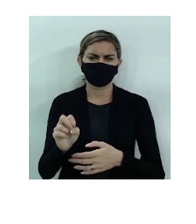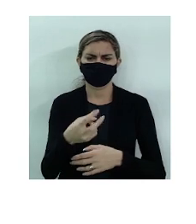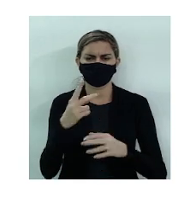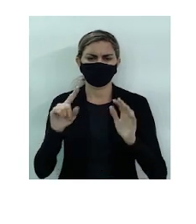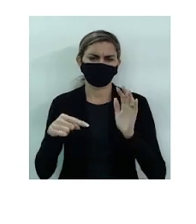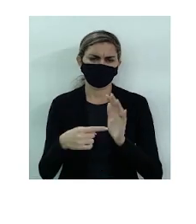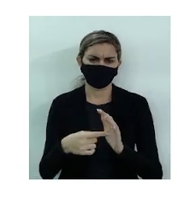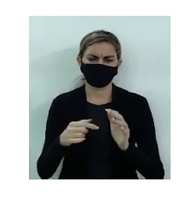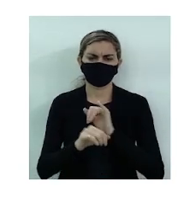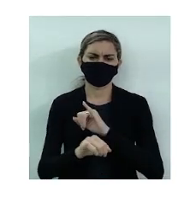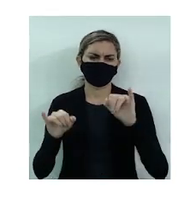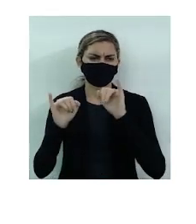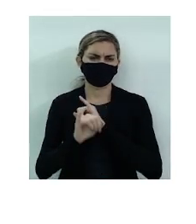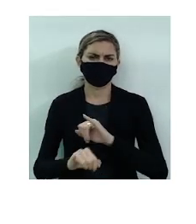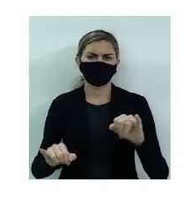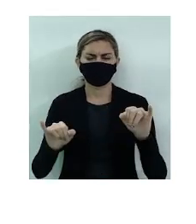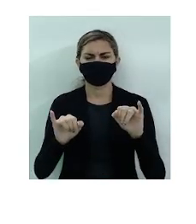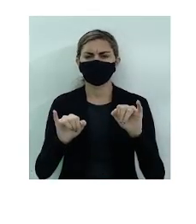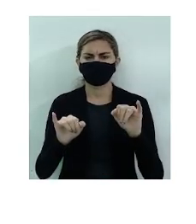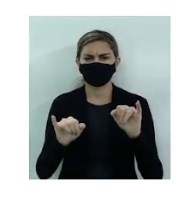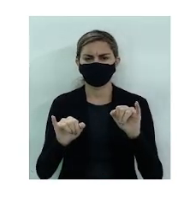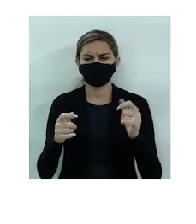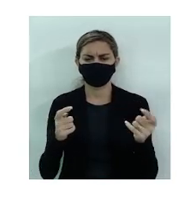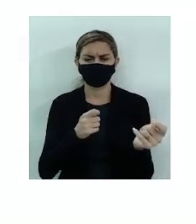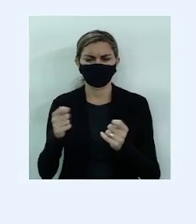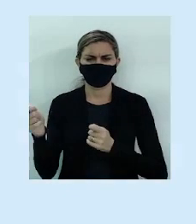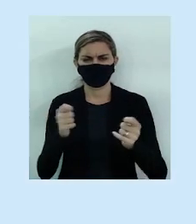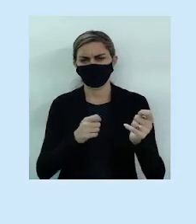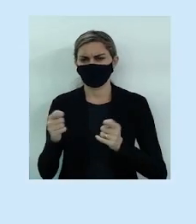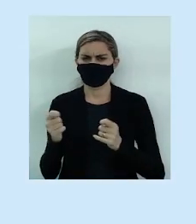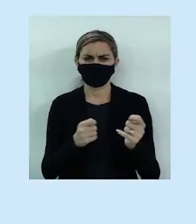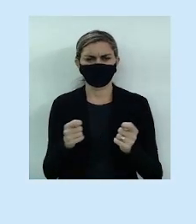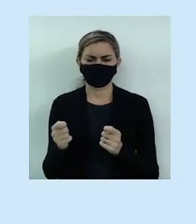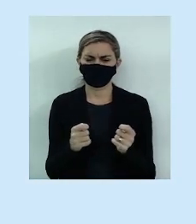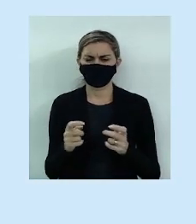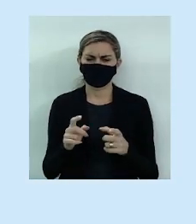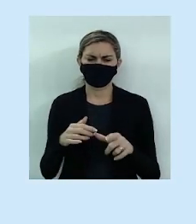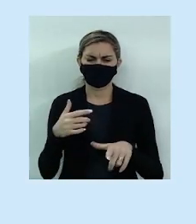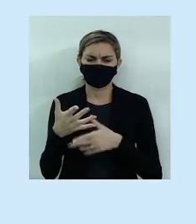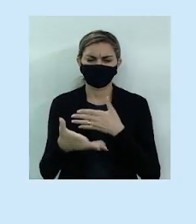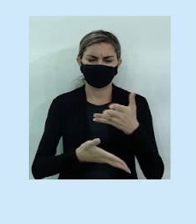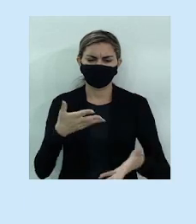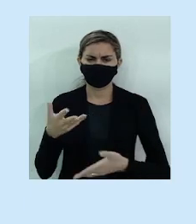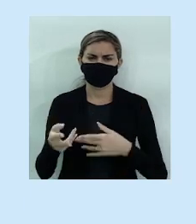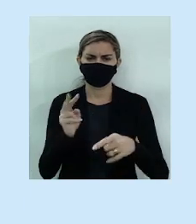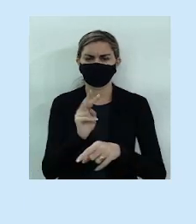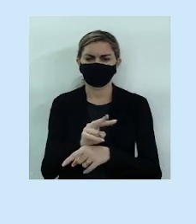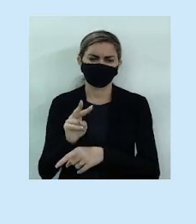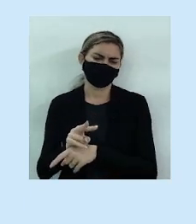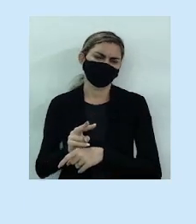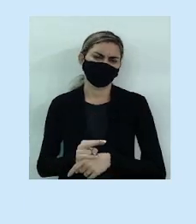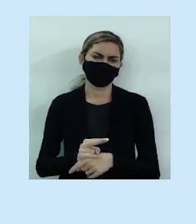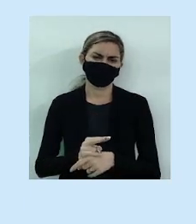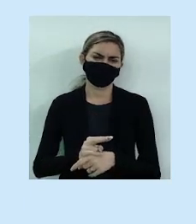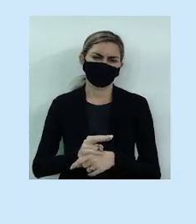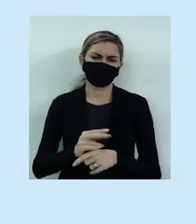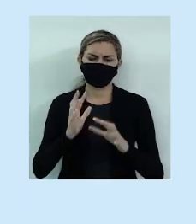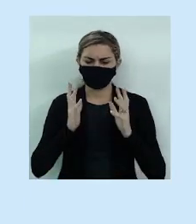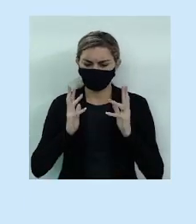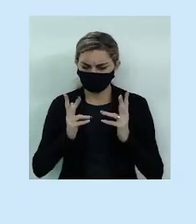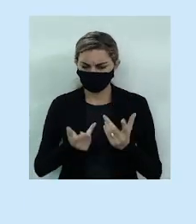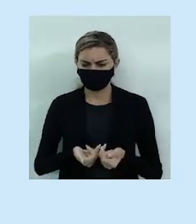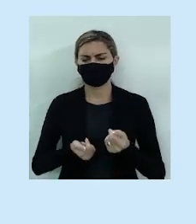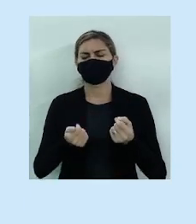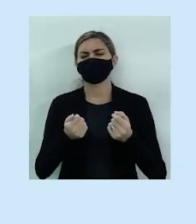objetos informacionais, por meio de um controle ambiental e também de tratamentos específicos, que seriam justamente